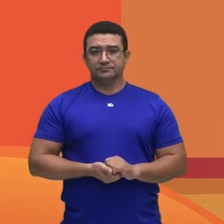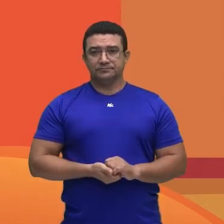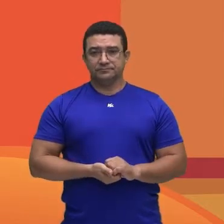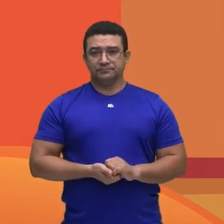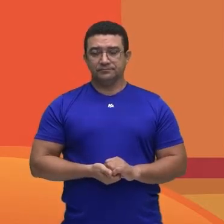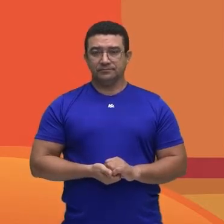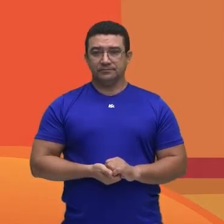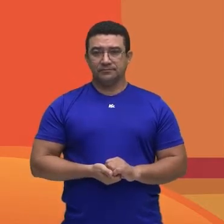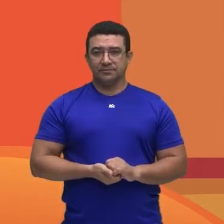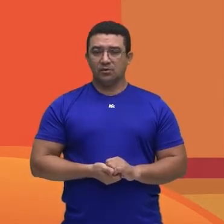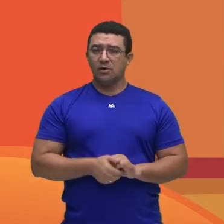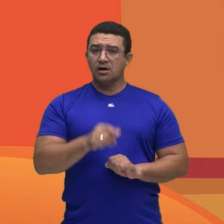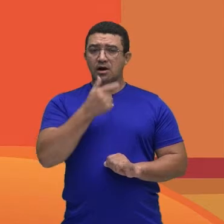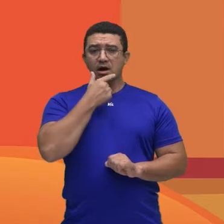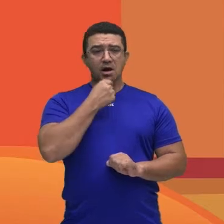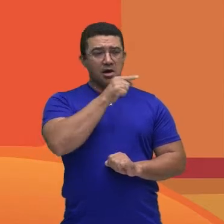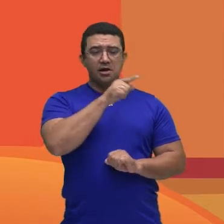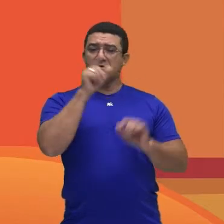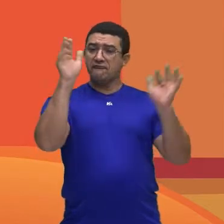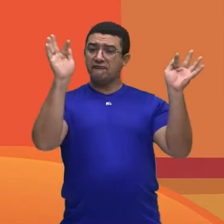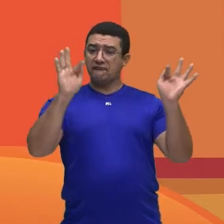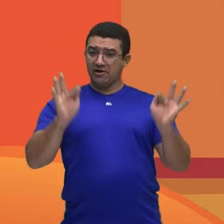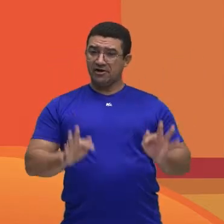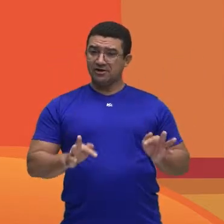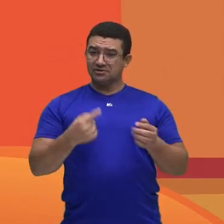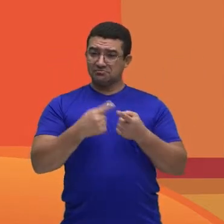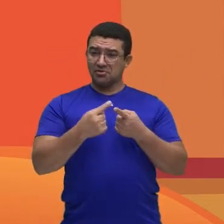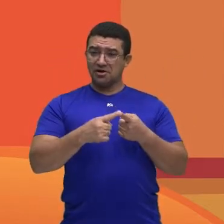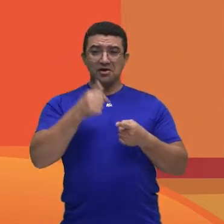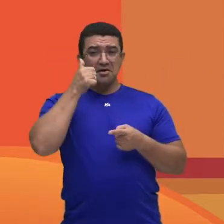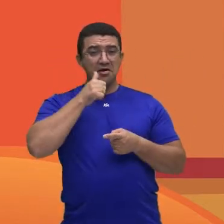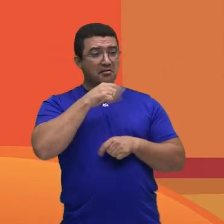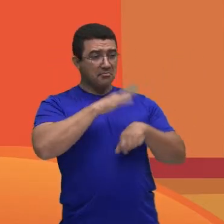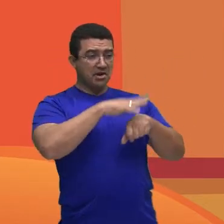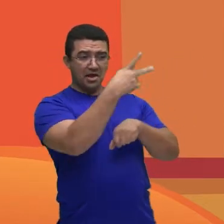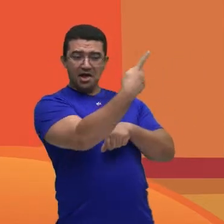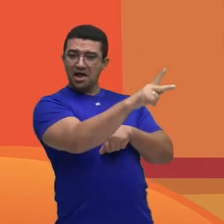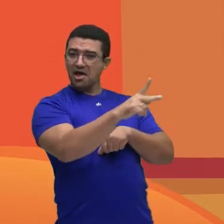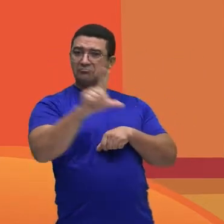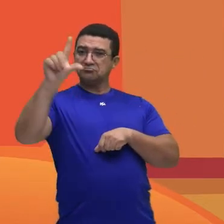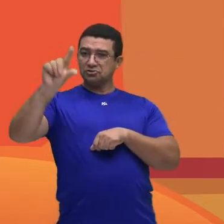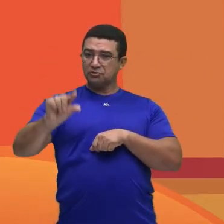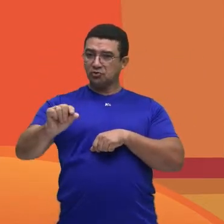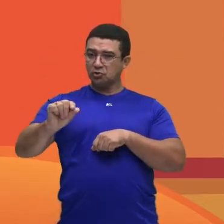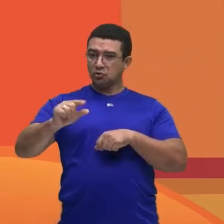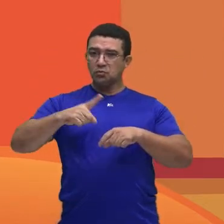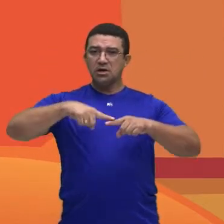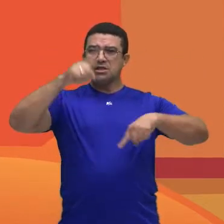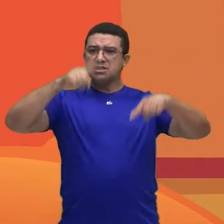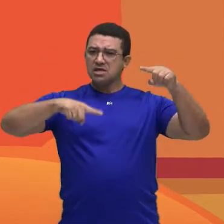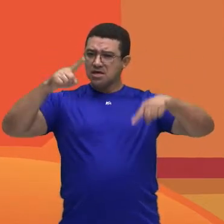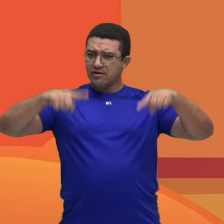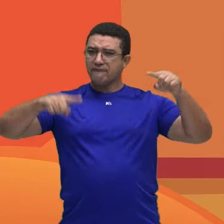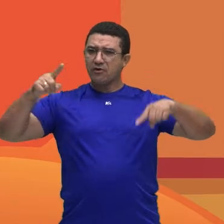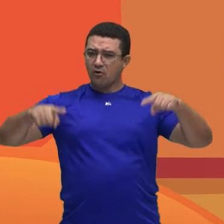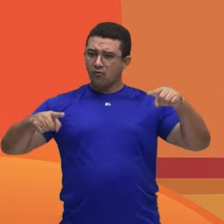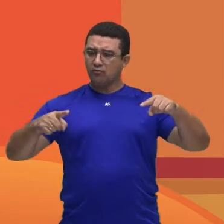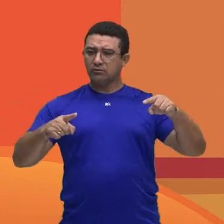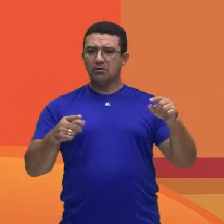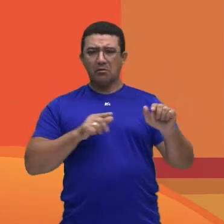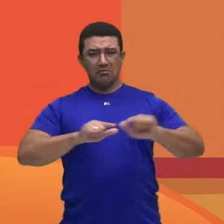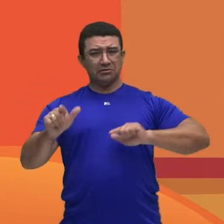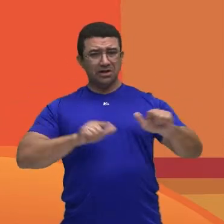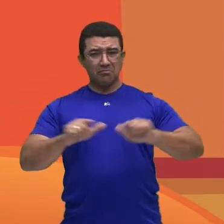levels. Então ele está comentando que ele está feliz que ela diminuiu os níveis de estresse. Por quê? Devido ao ritmo de vida dela,